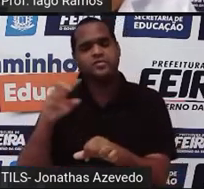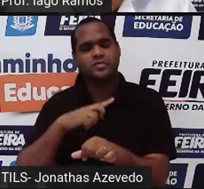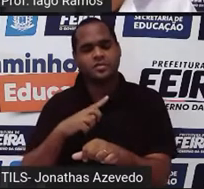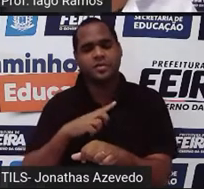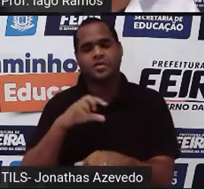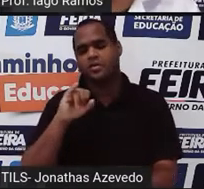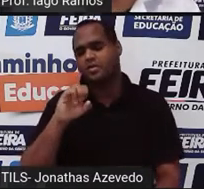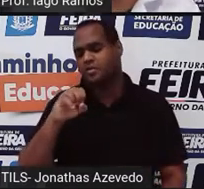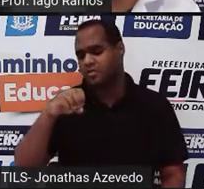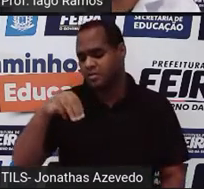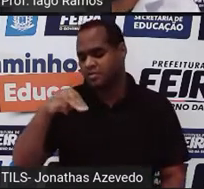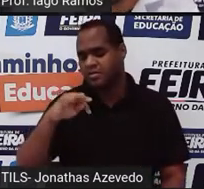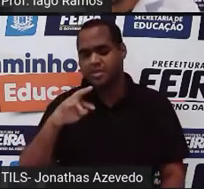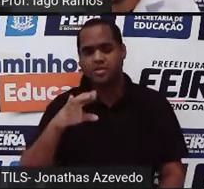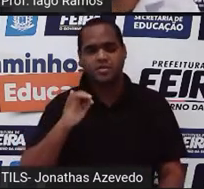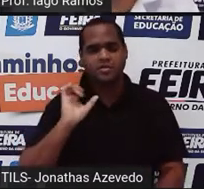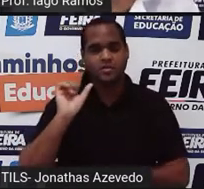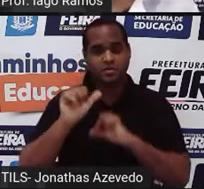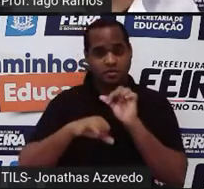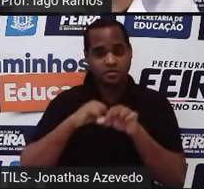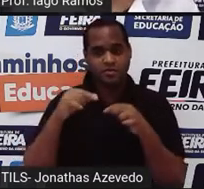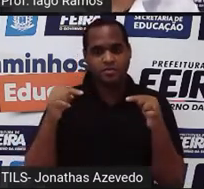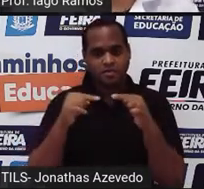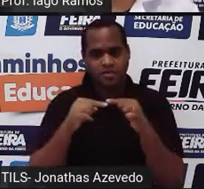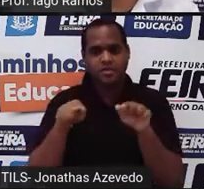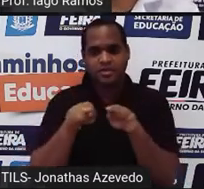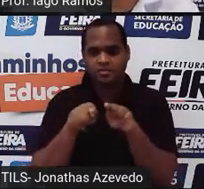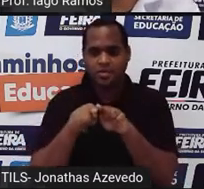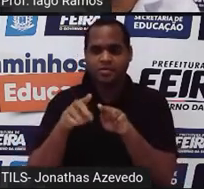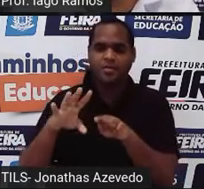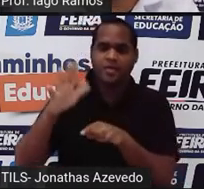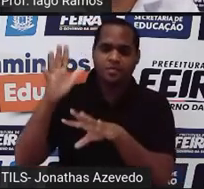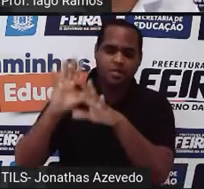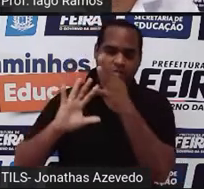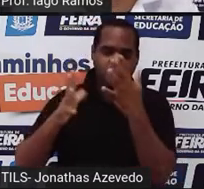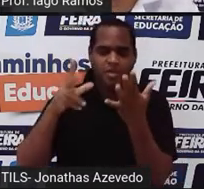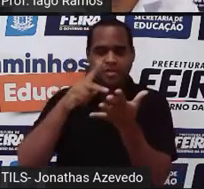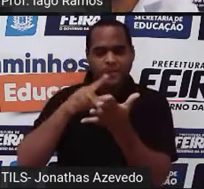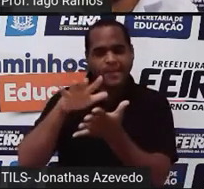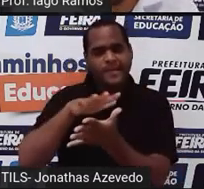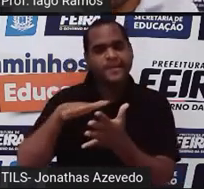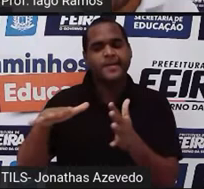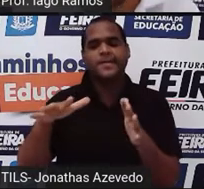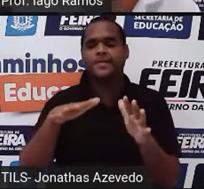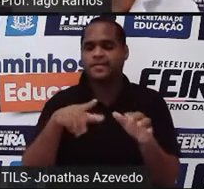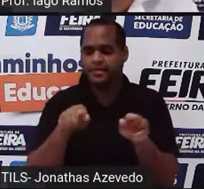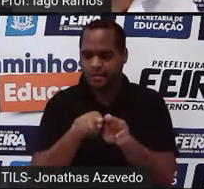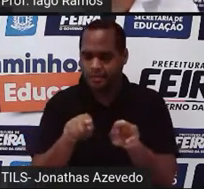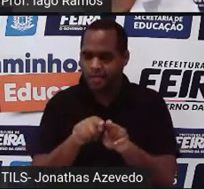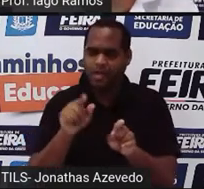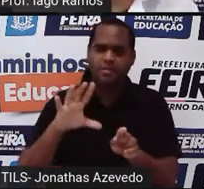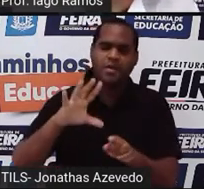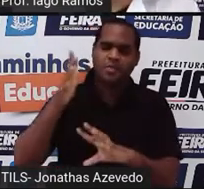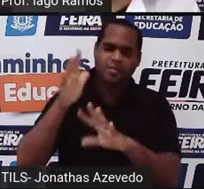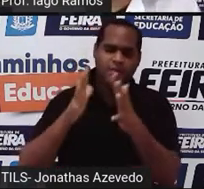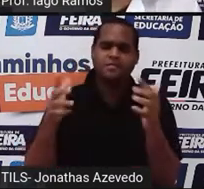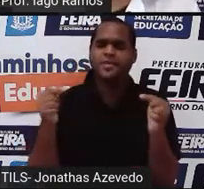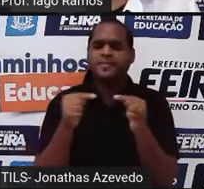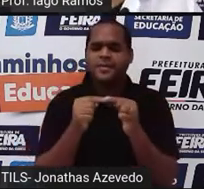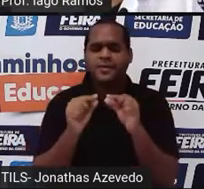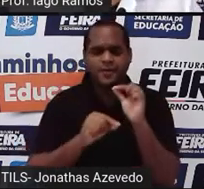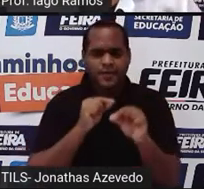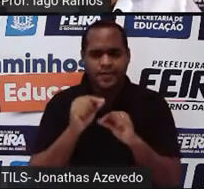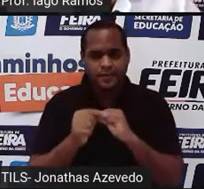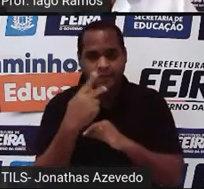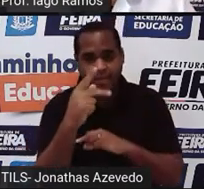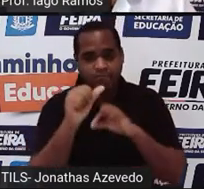isometria são as transformações que acontecem em figuras geométricas planas, mas que, quando